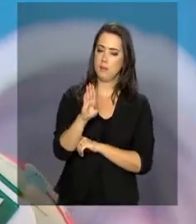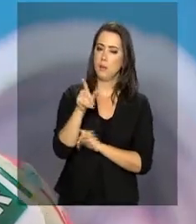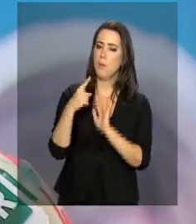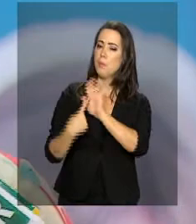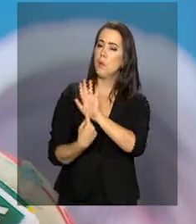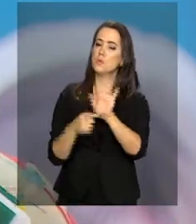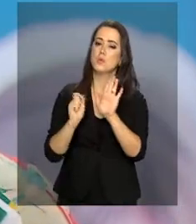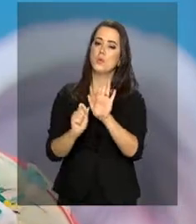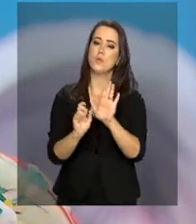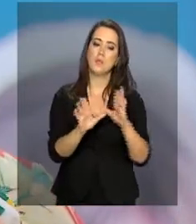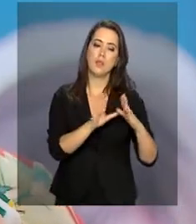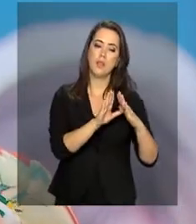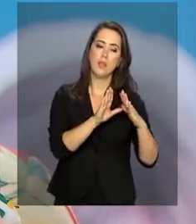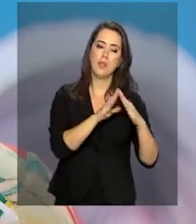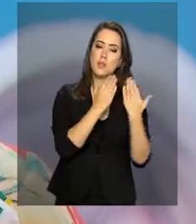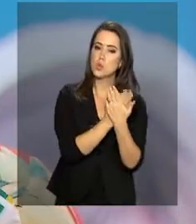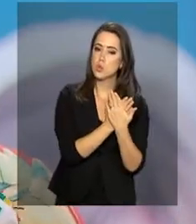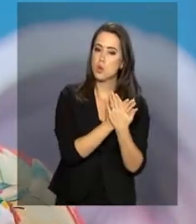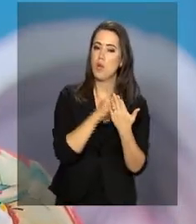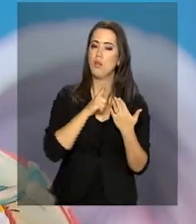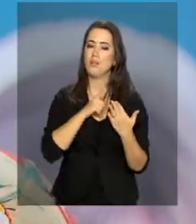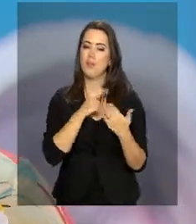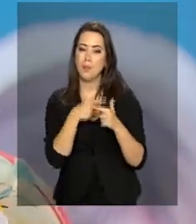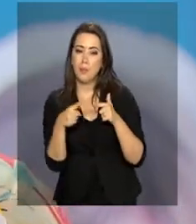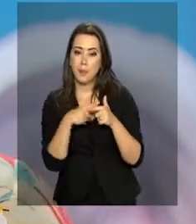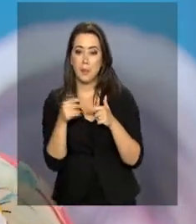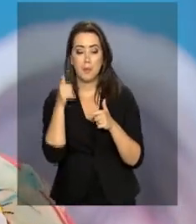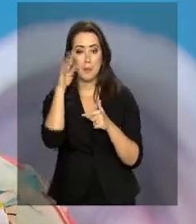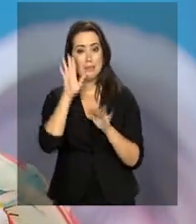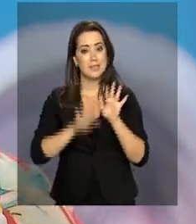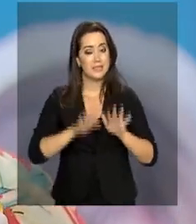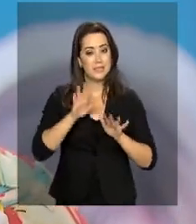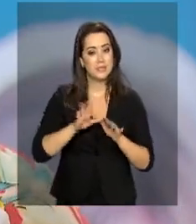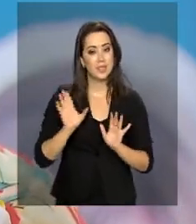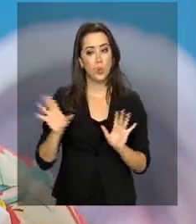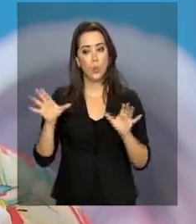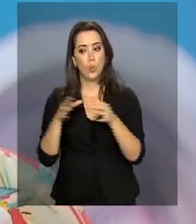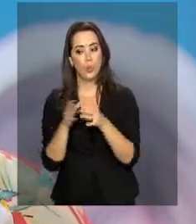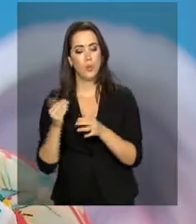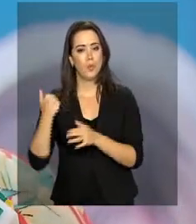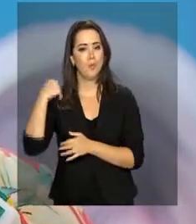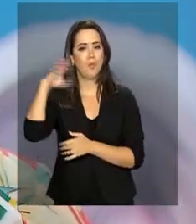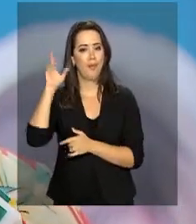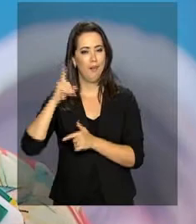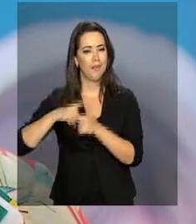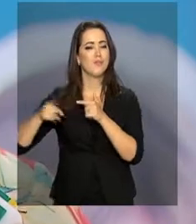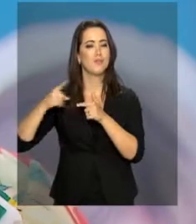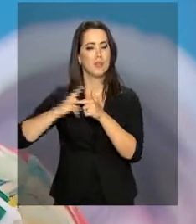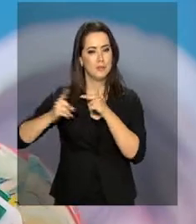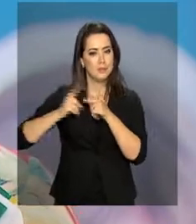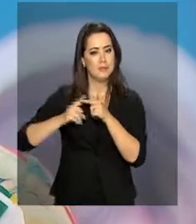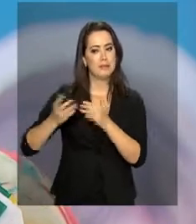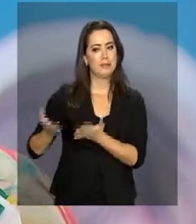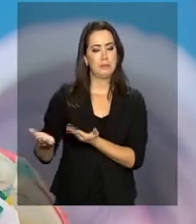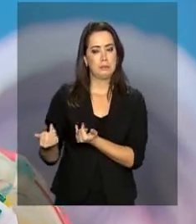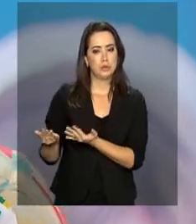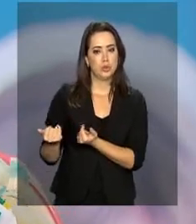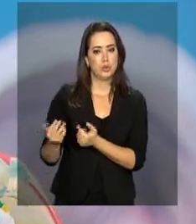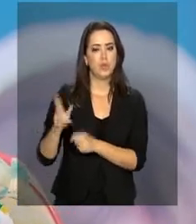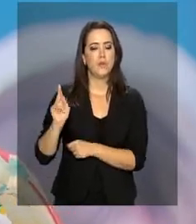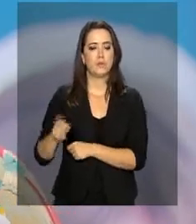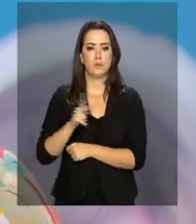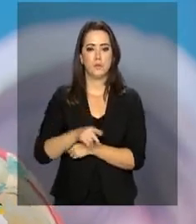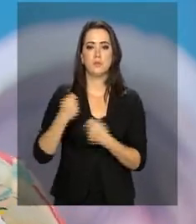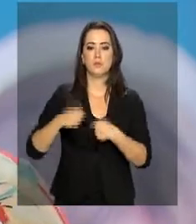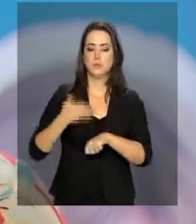de vulnerabilidade elas também comportam na maioria das vezes os adolescentes mais vulneráveis e os professores que